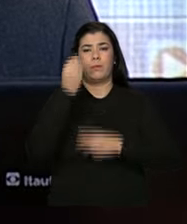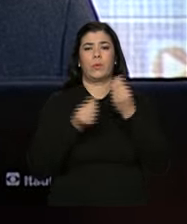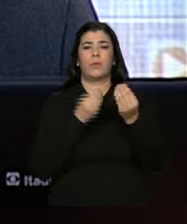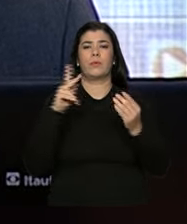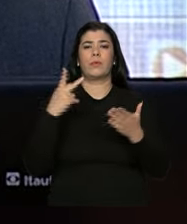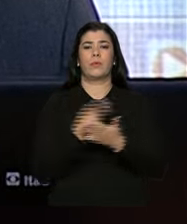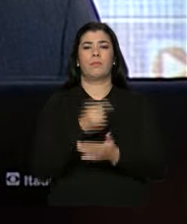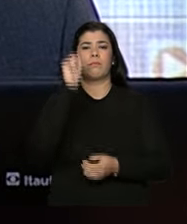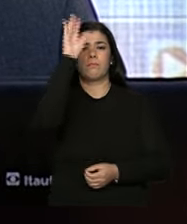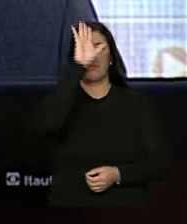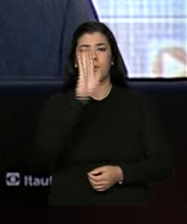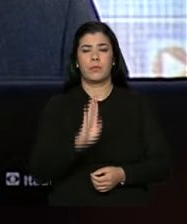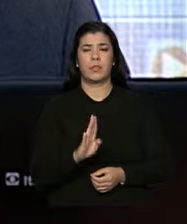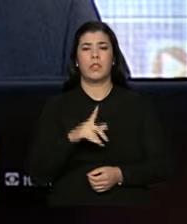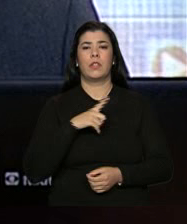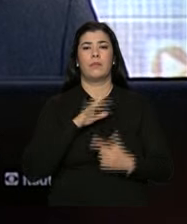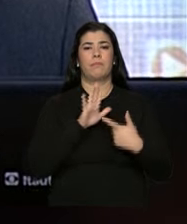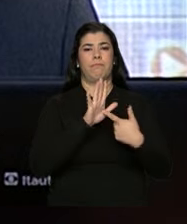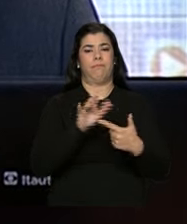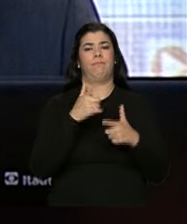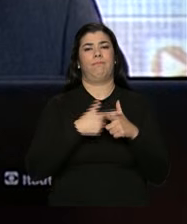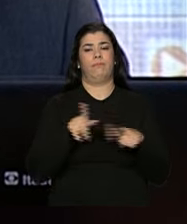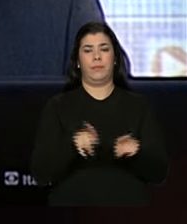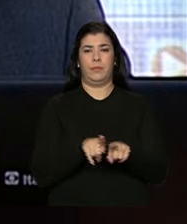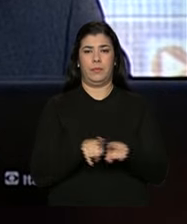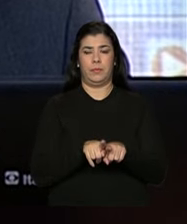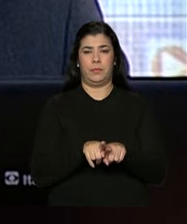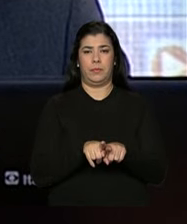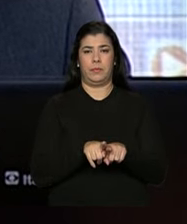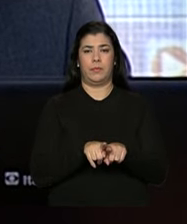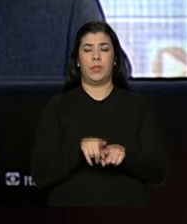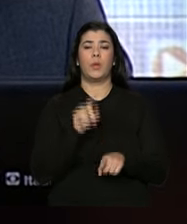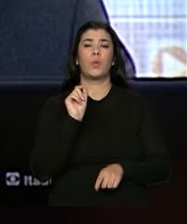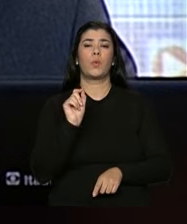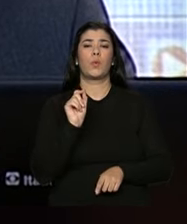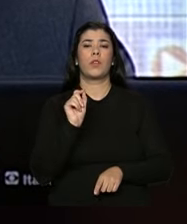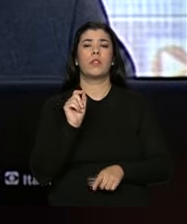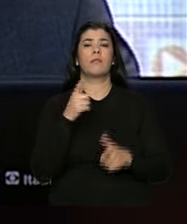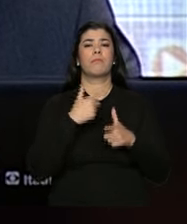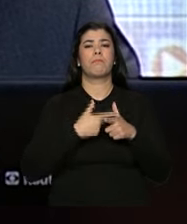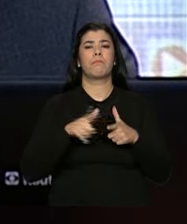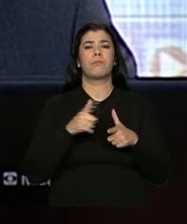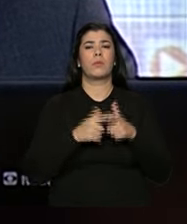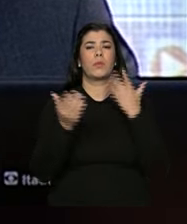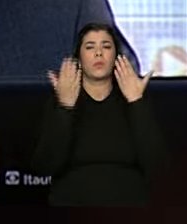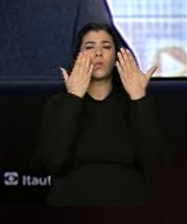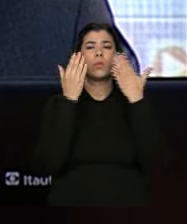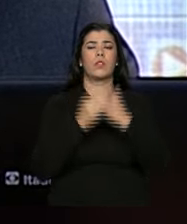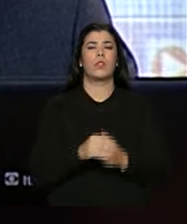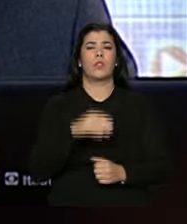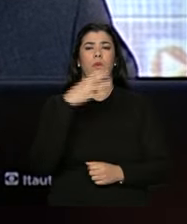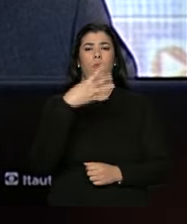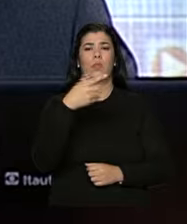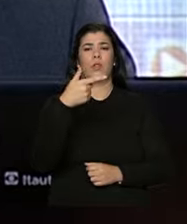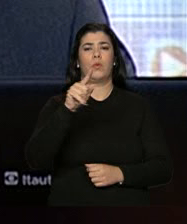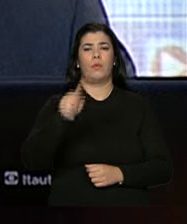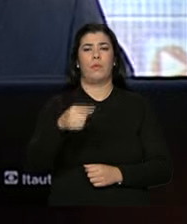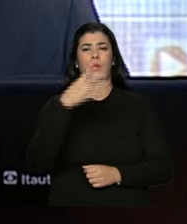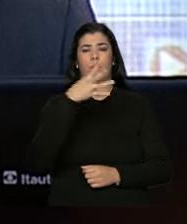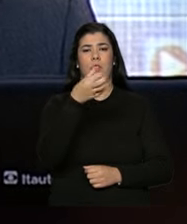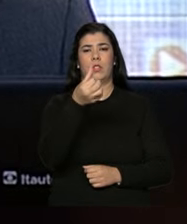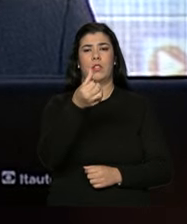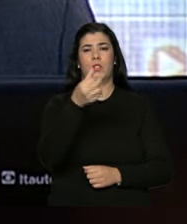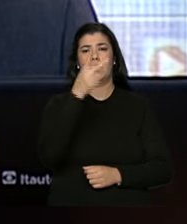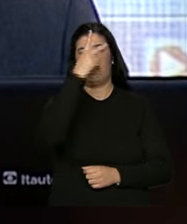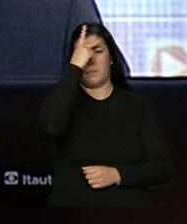situação do Brasil, ele também aponta um grande problema, né? Um problema do tamanho de 42.416 mortes